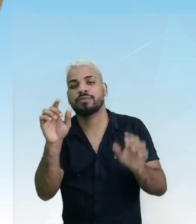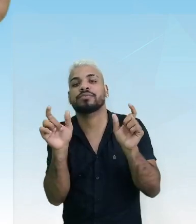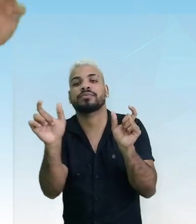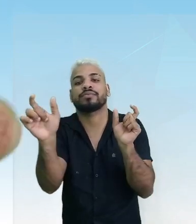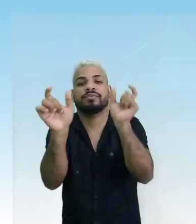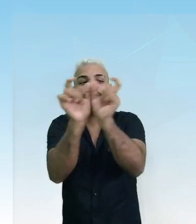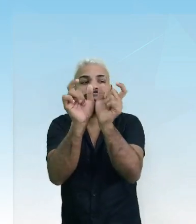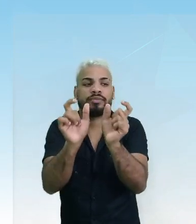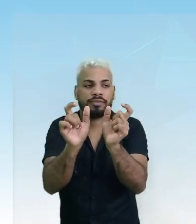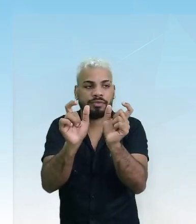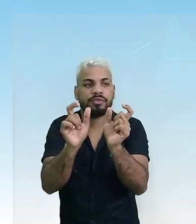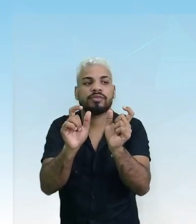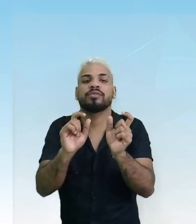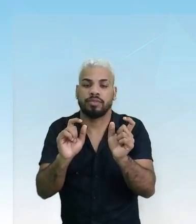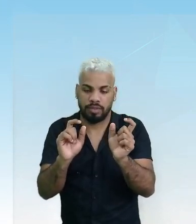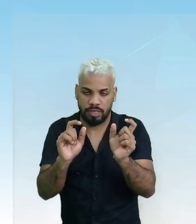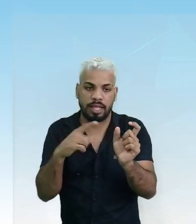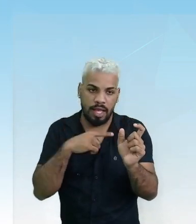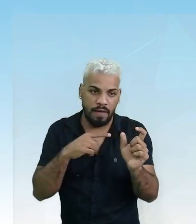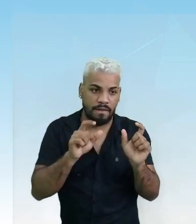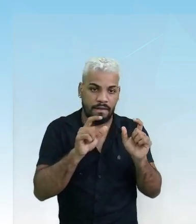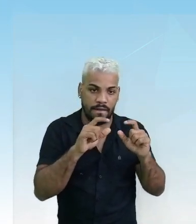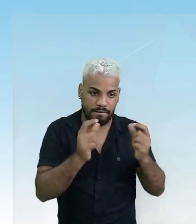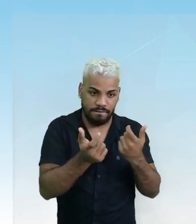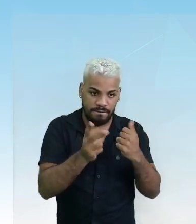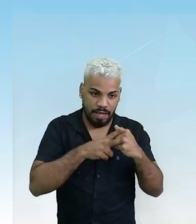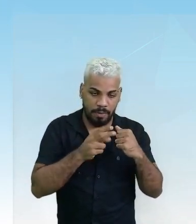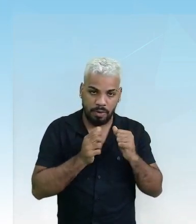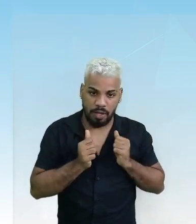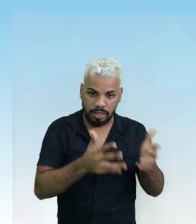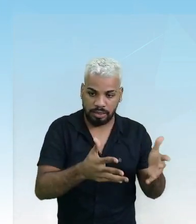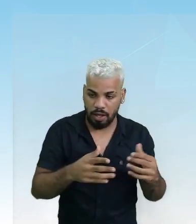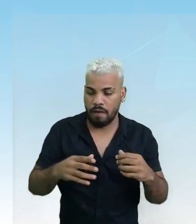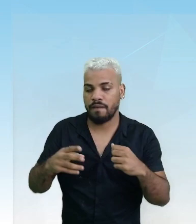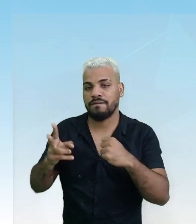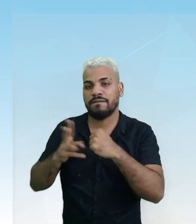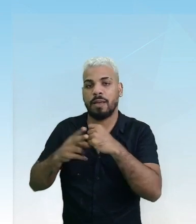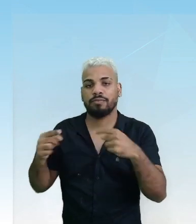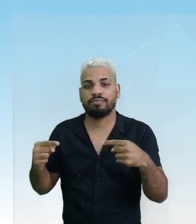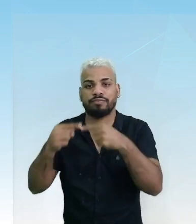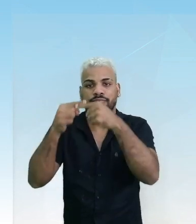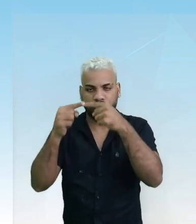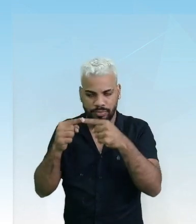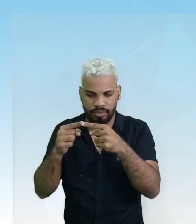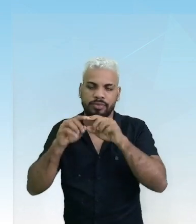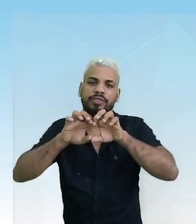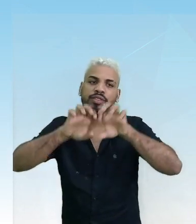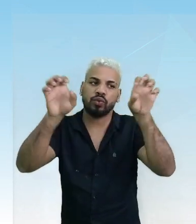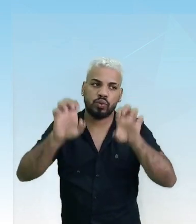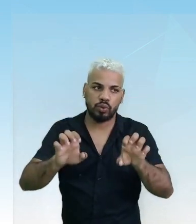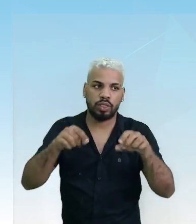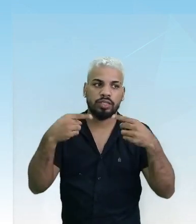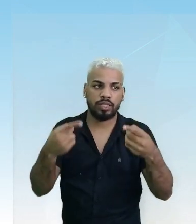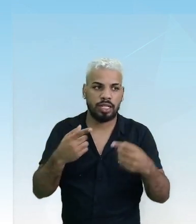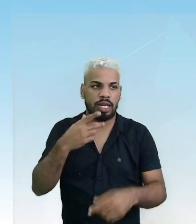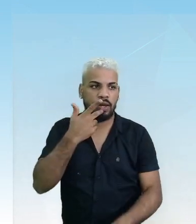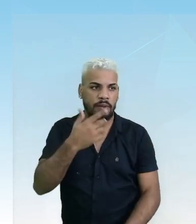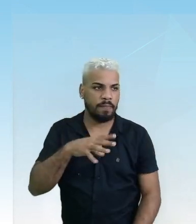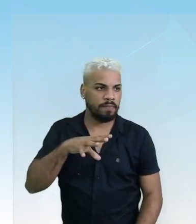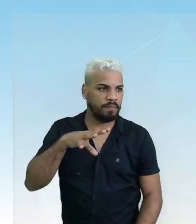de ação e o verbo de ligação. Então, são essas as questões da estrutura da